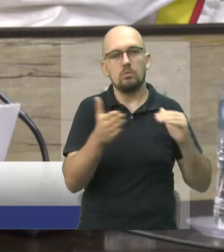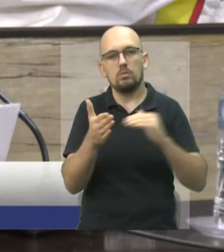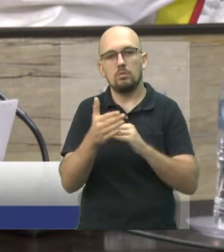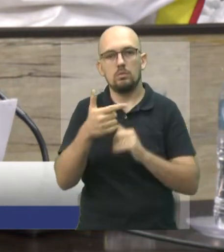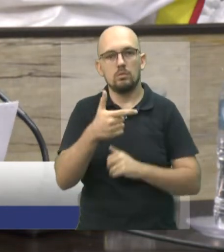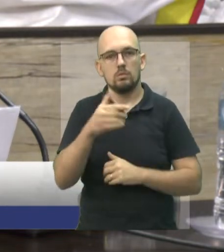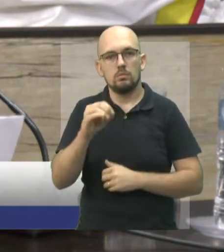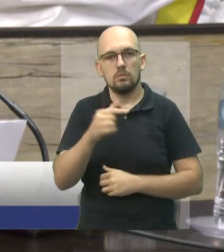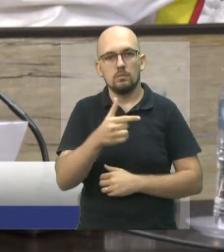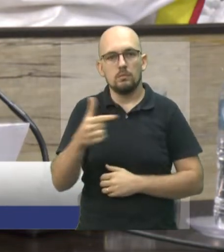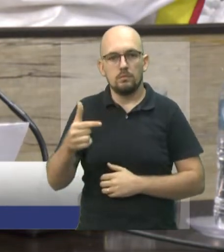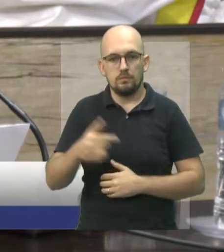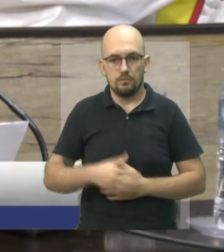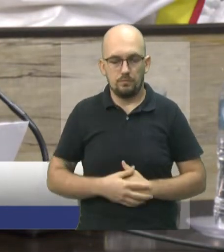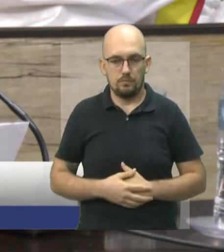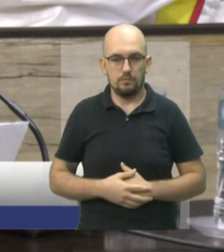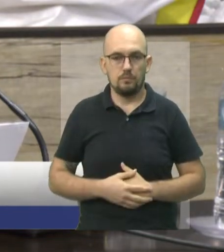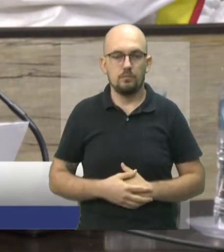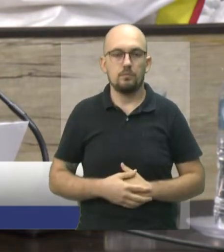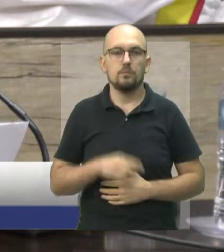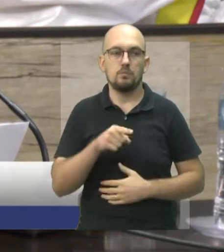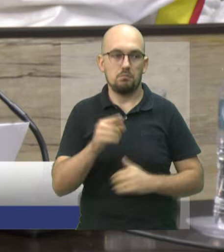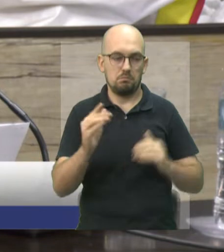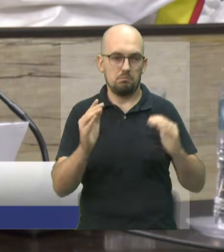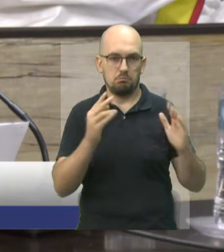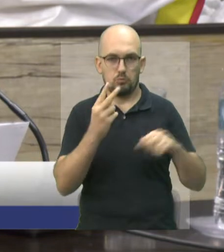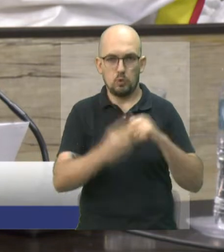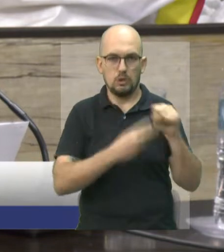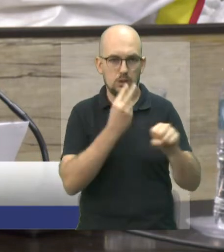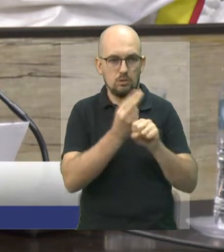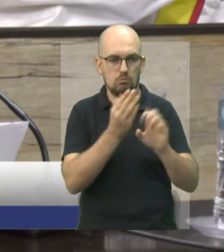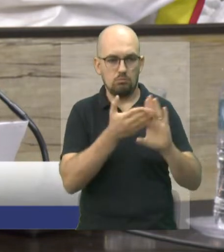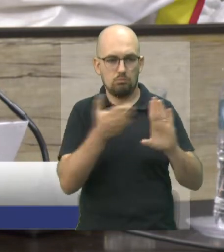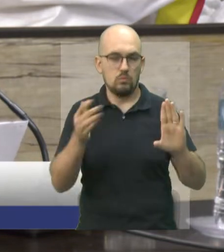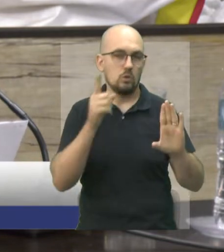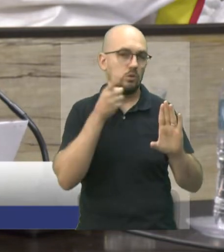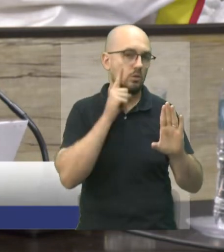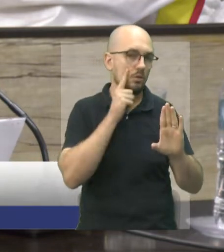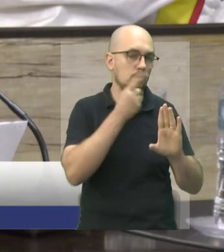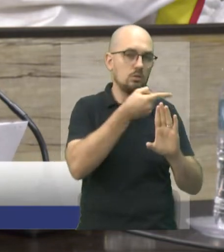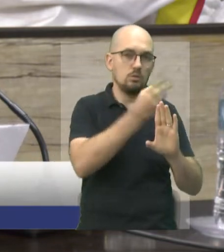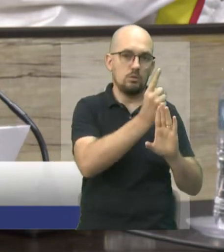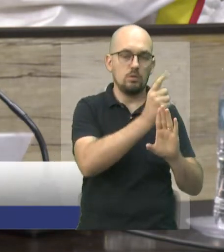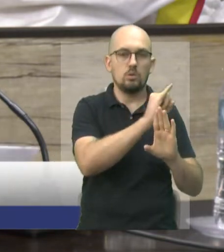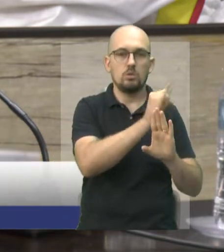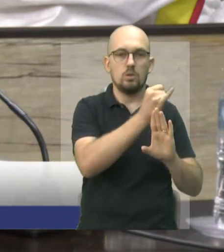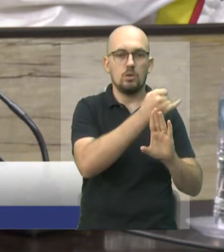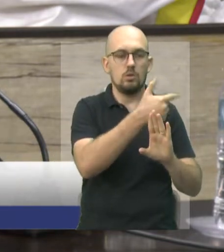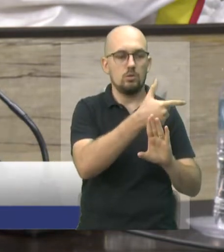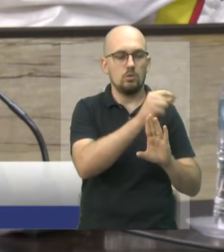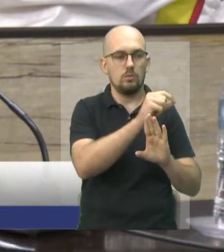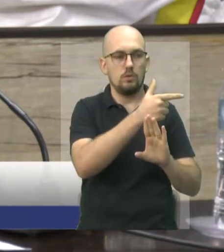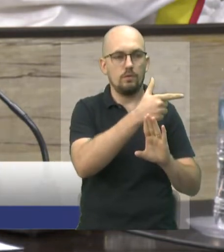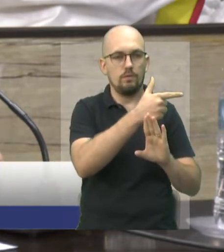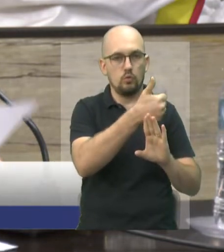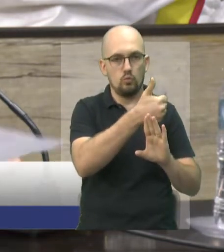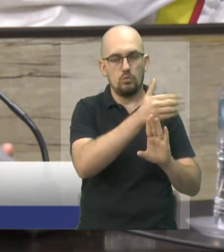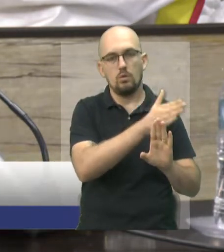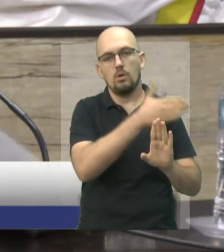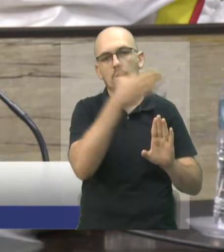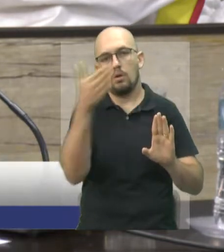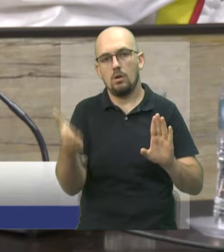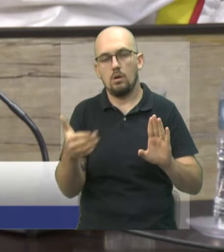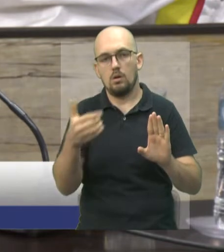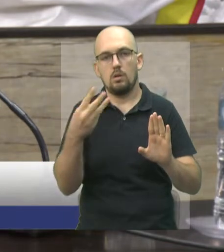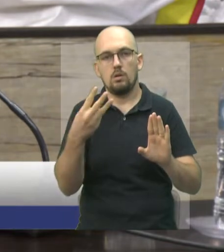2021-2022, período compreendido entre 1º de janeiro de 2021 a 31 de